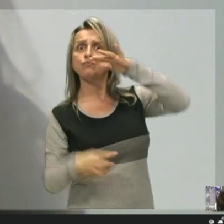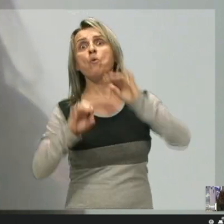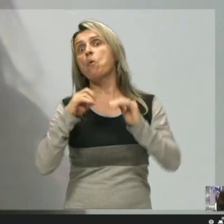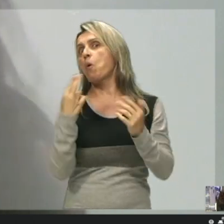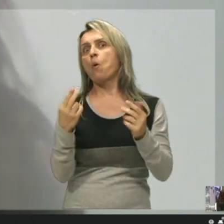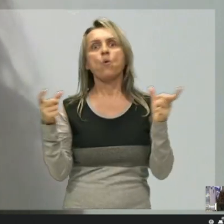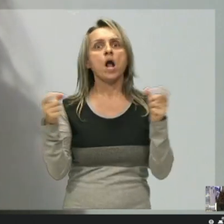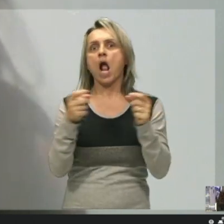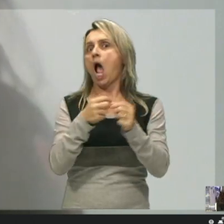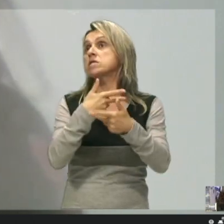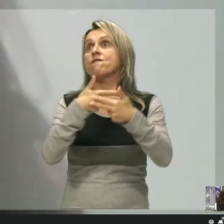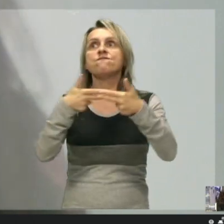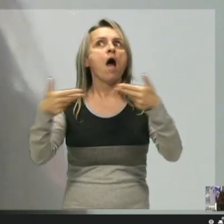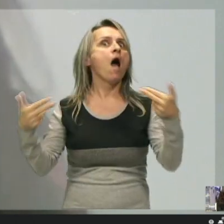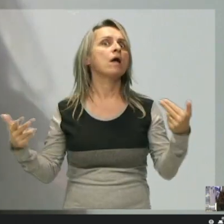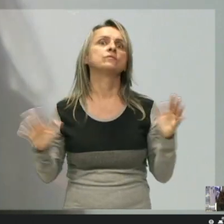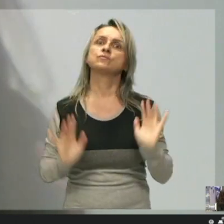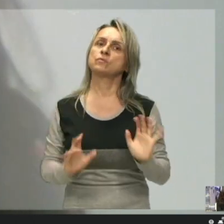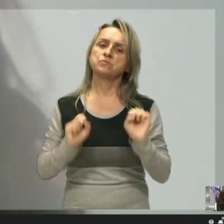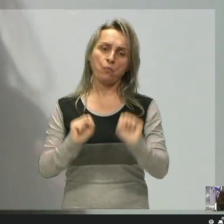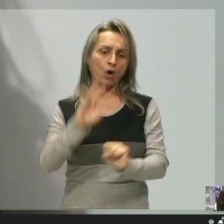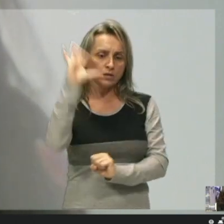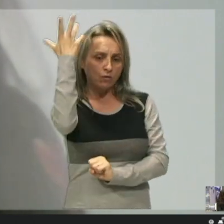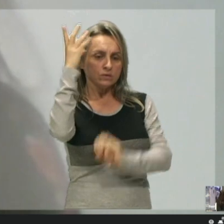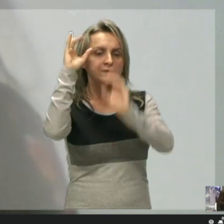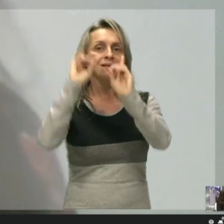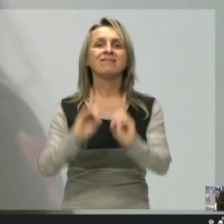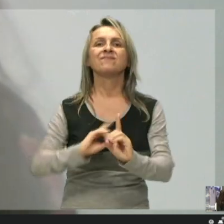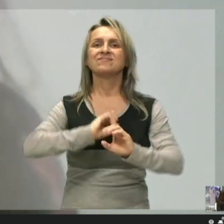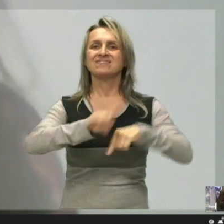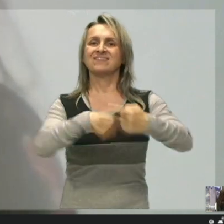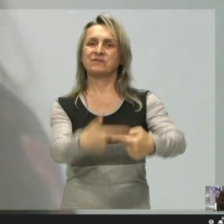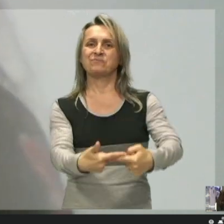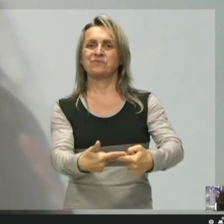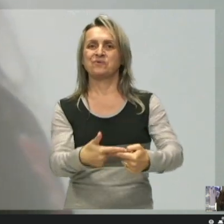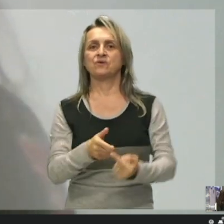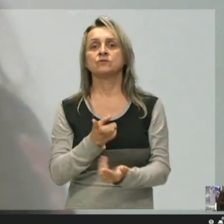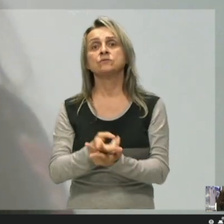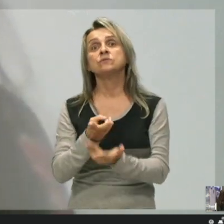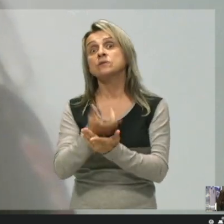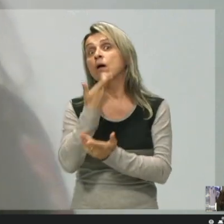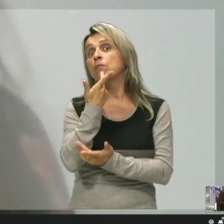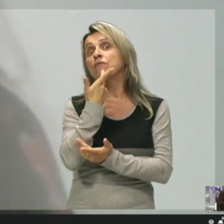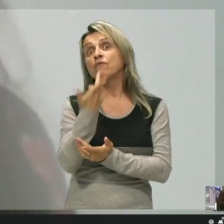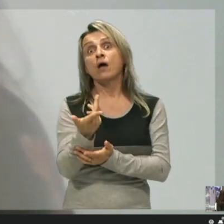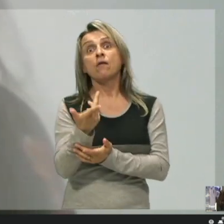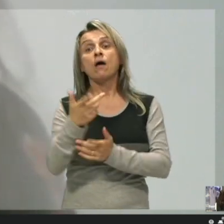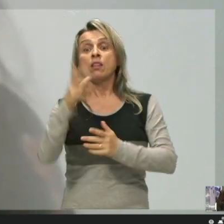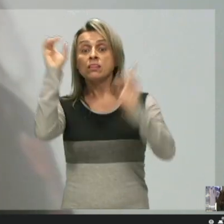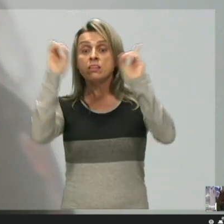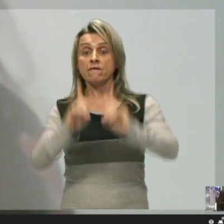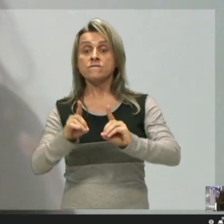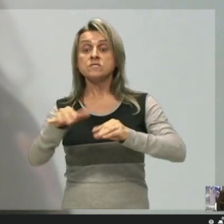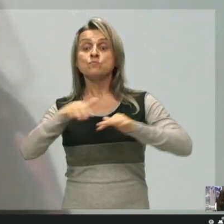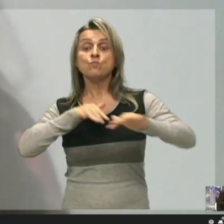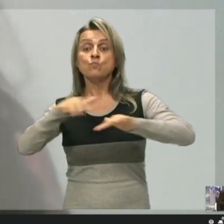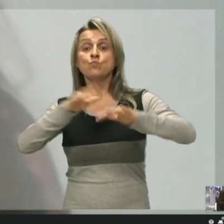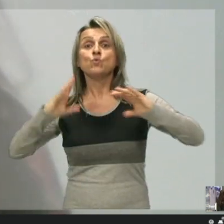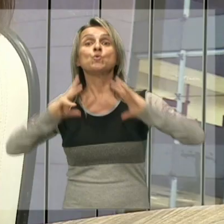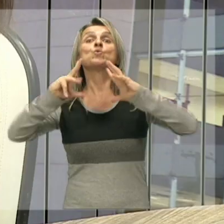torne deficiente. Então, eu sempre falo, né? Eu não tenho deficiência, estou na luta, porque eu acho que a deficiência é um movimento de todos, não é de uma